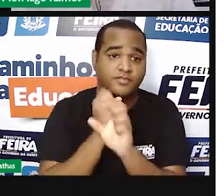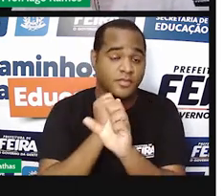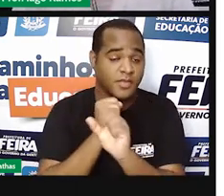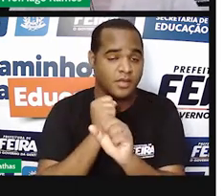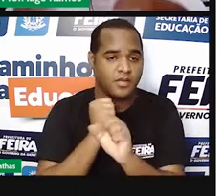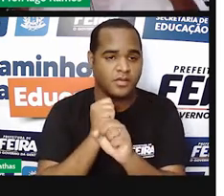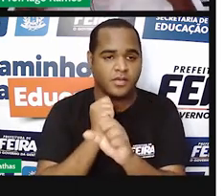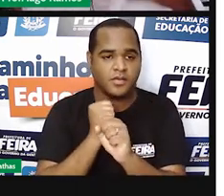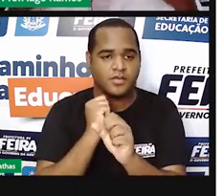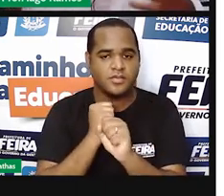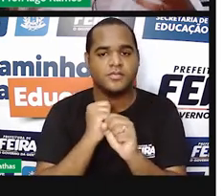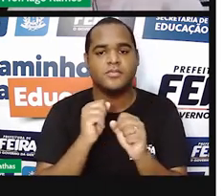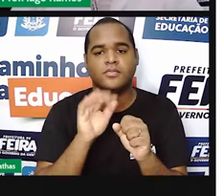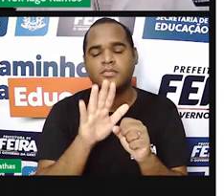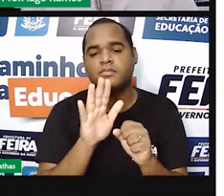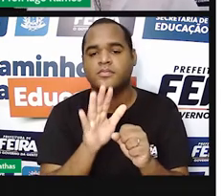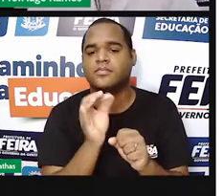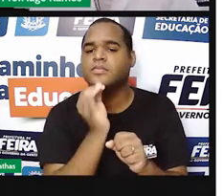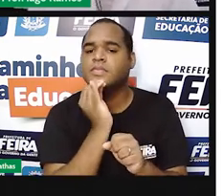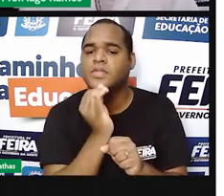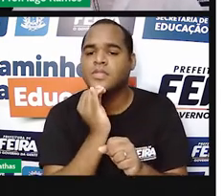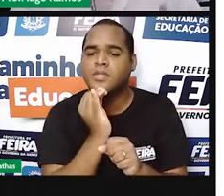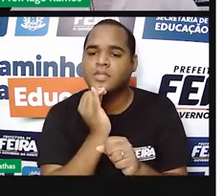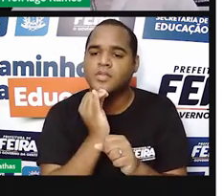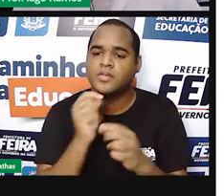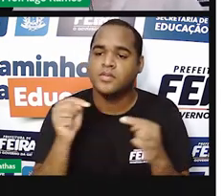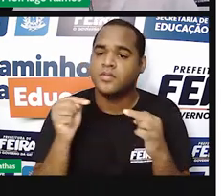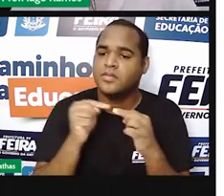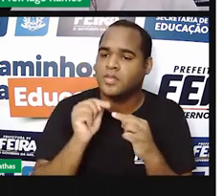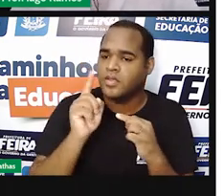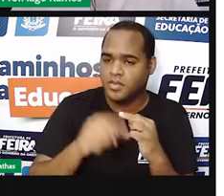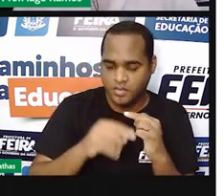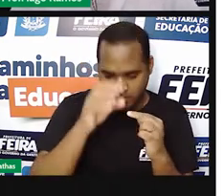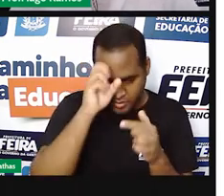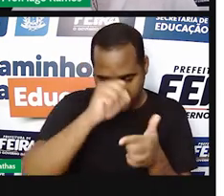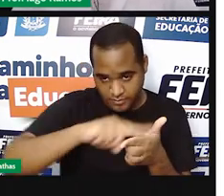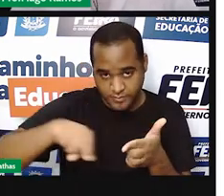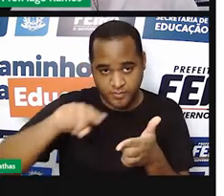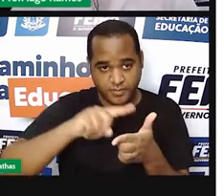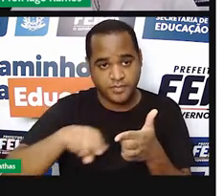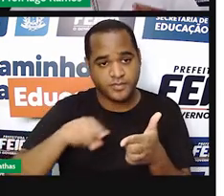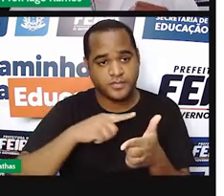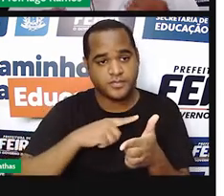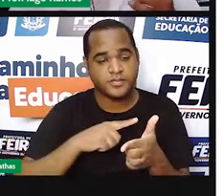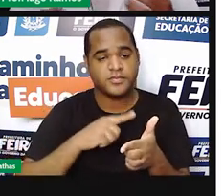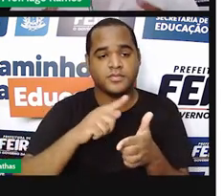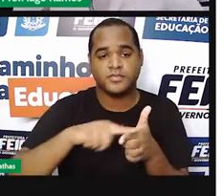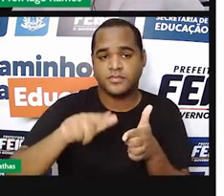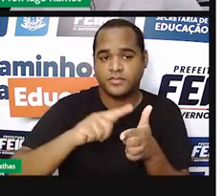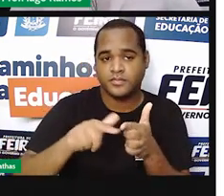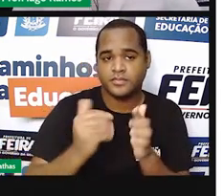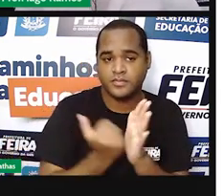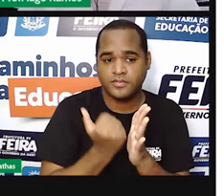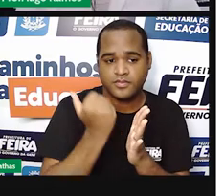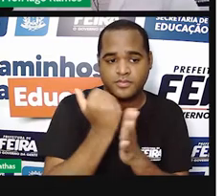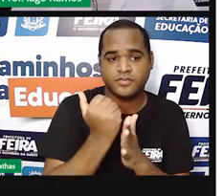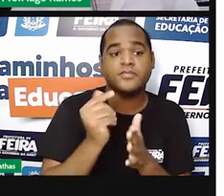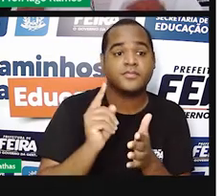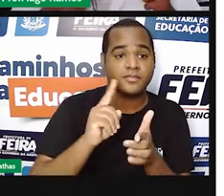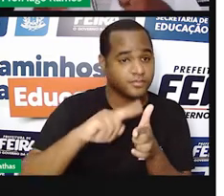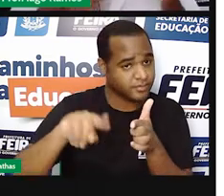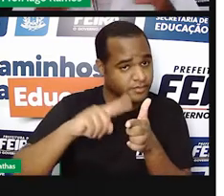Contagem mas existem problemas mais os complexos